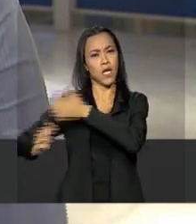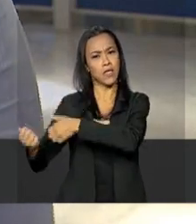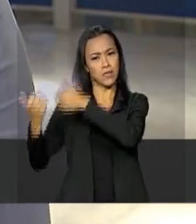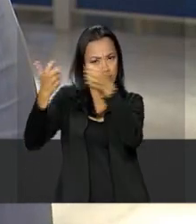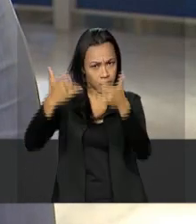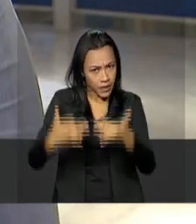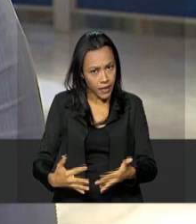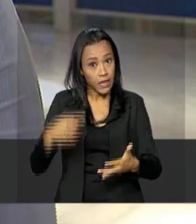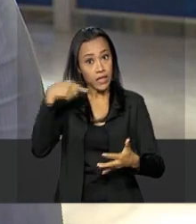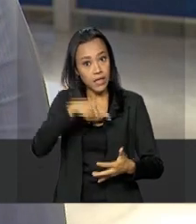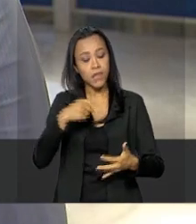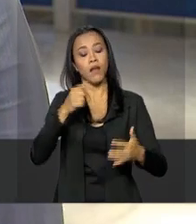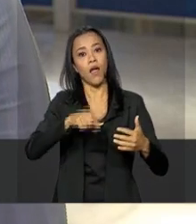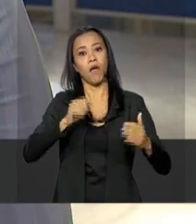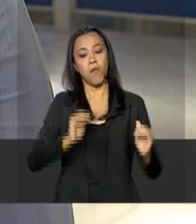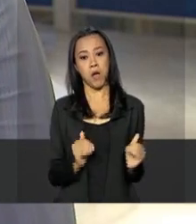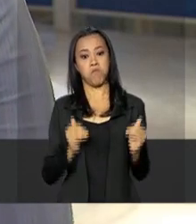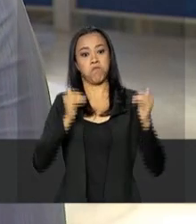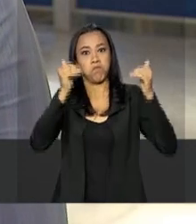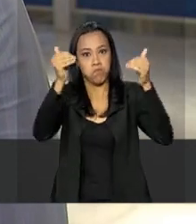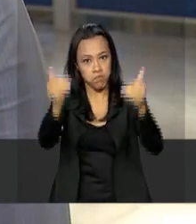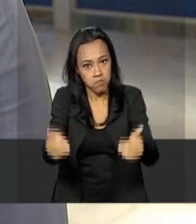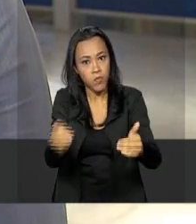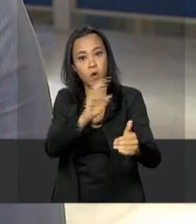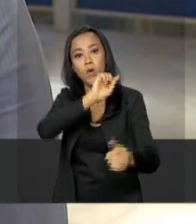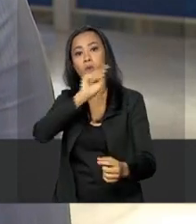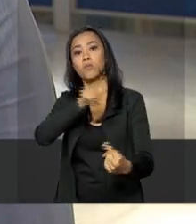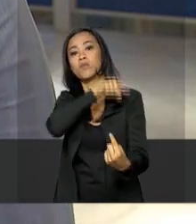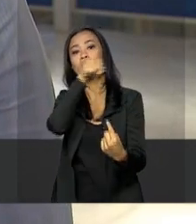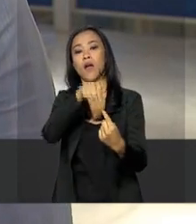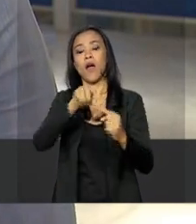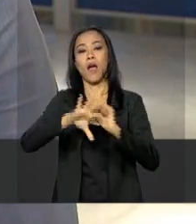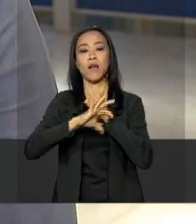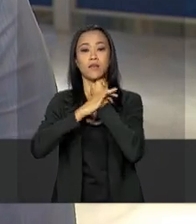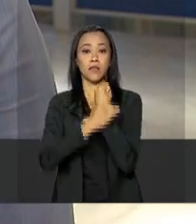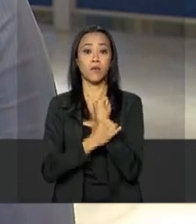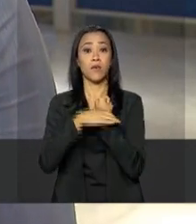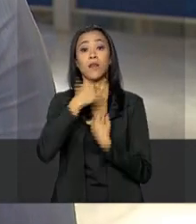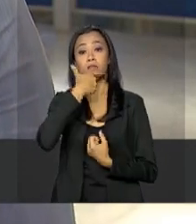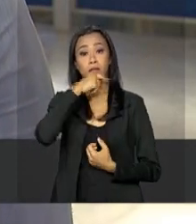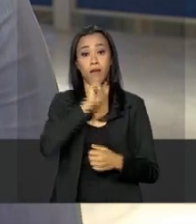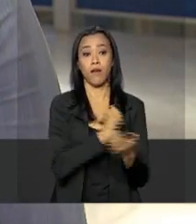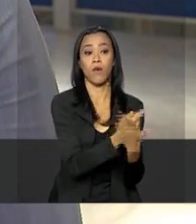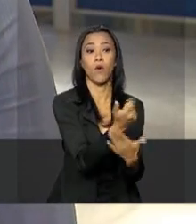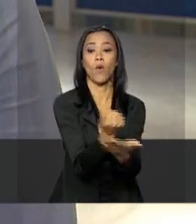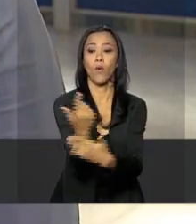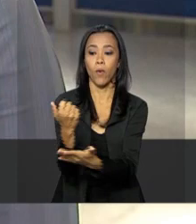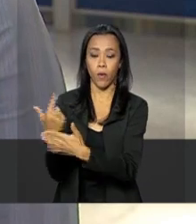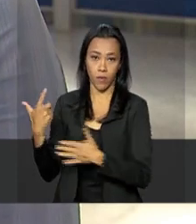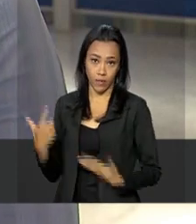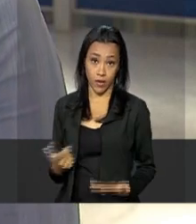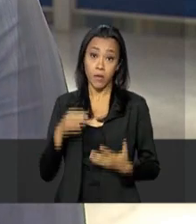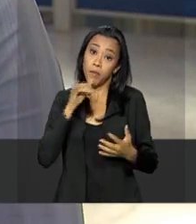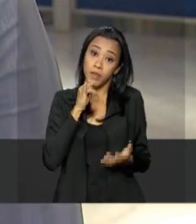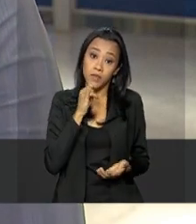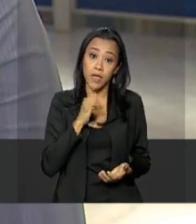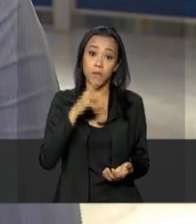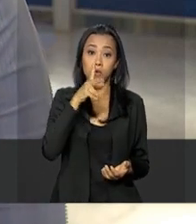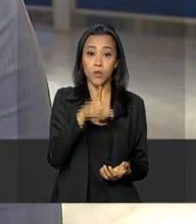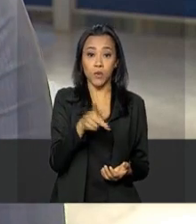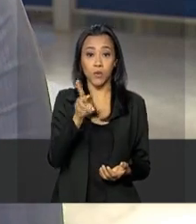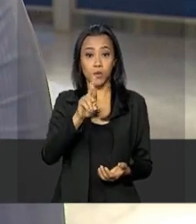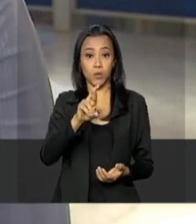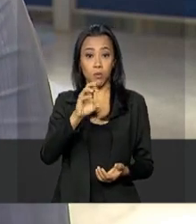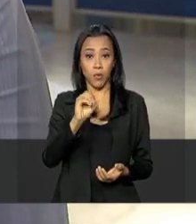um avanço aí para garantir os direitos dos consumidores. Os PROCONs, por exemplo, eles